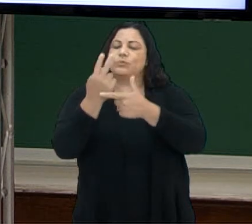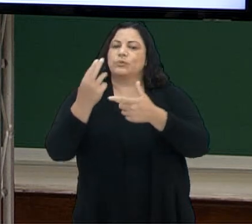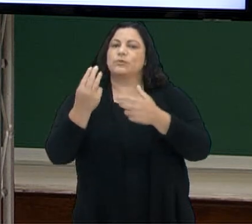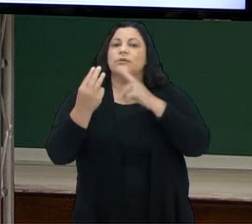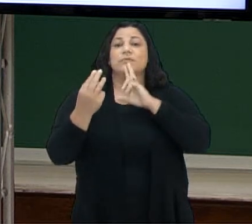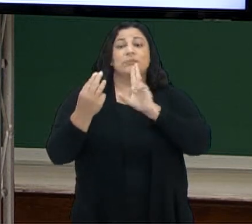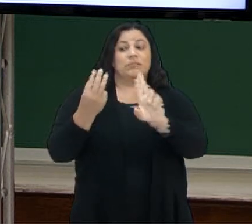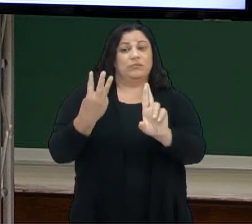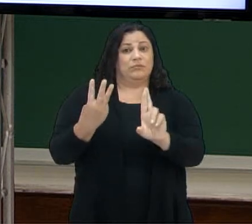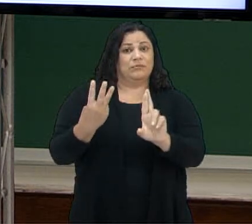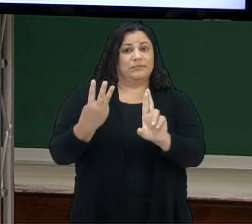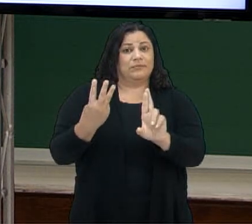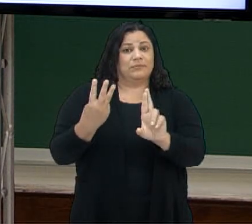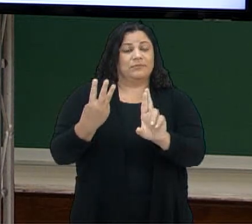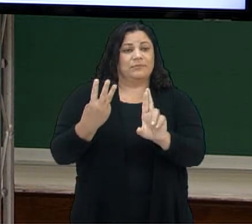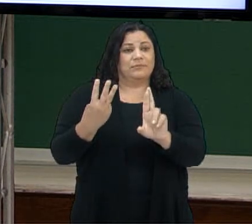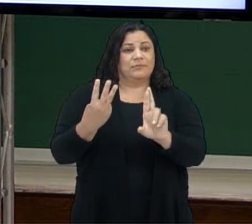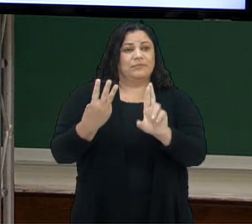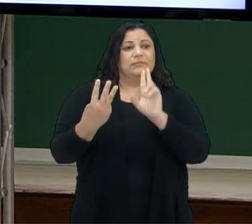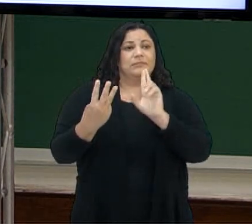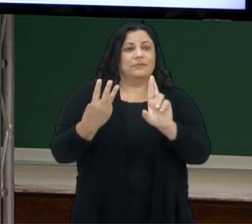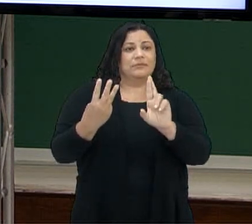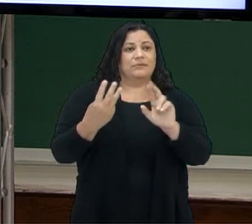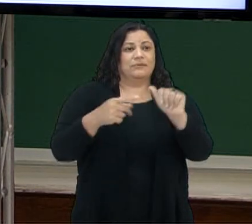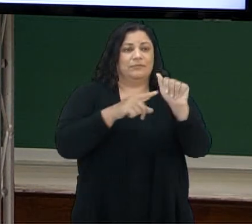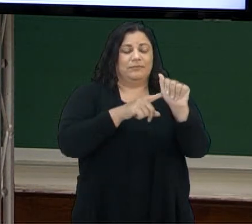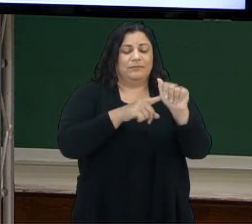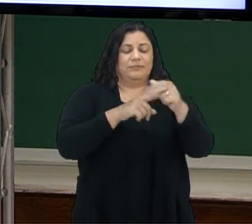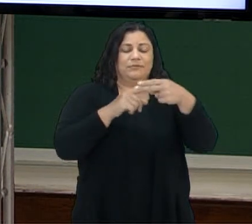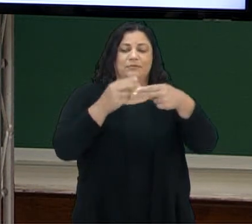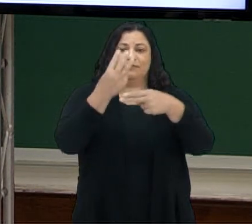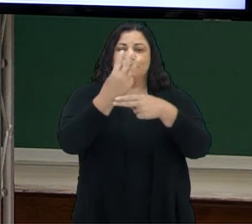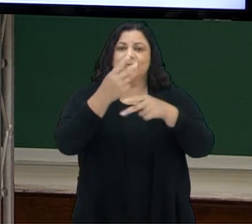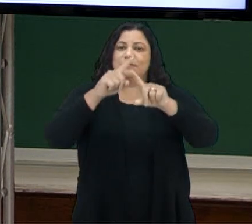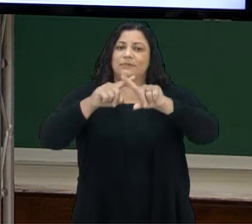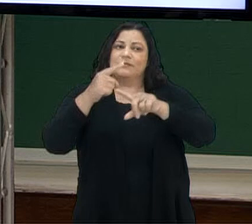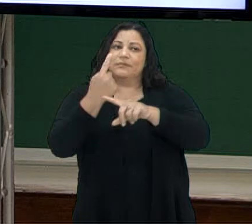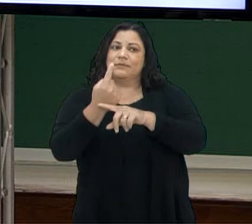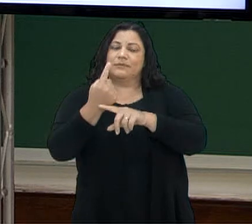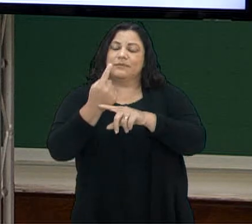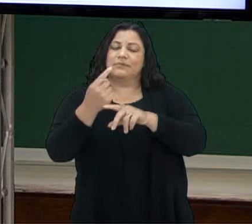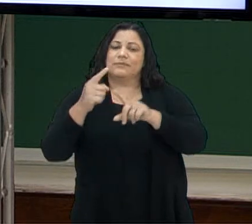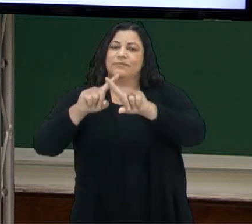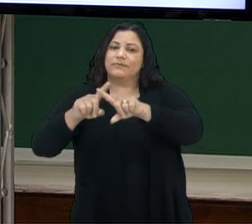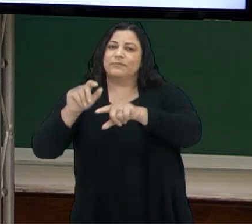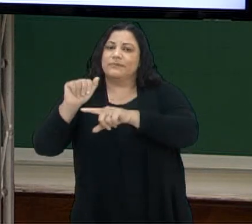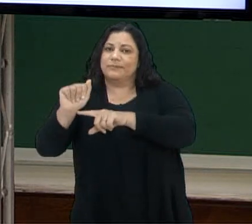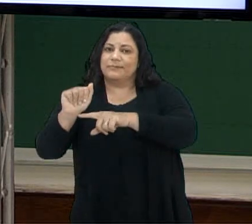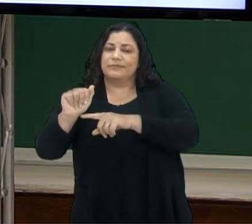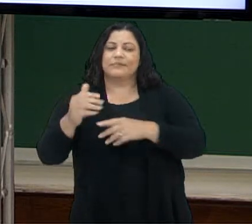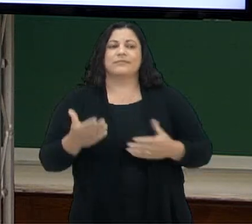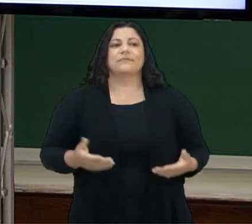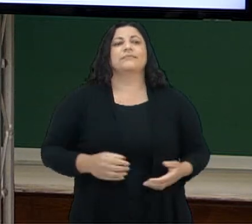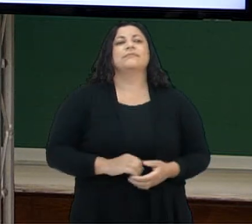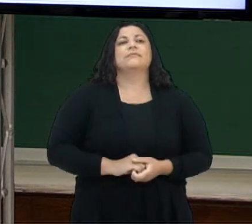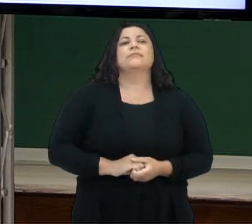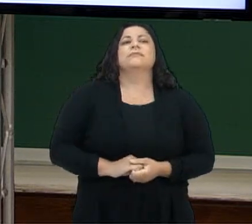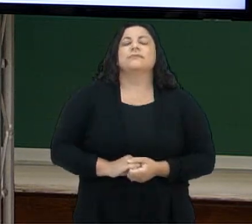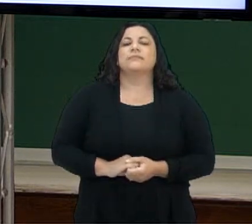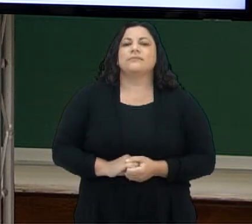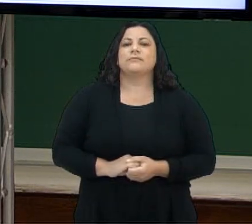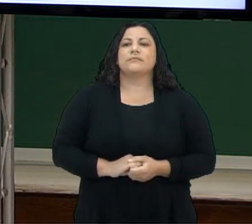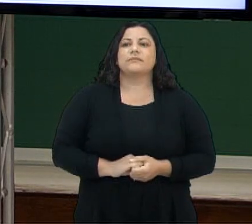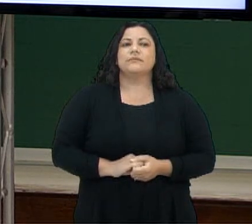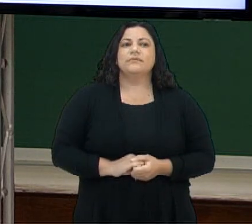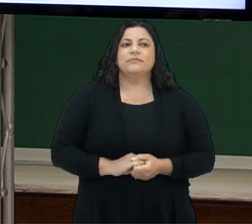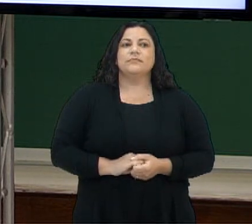um hexágono é 3 vezes o lado vezes o apótema, certo? Que é essa medida que vai do ponto médio até o centro. Como que